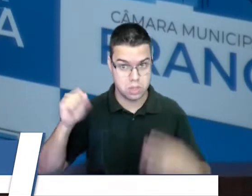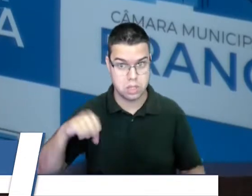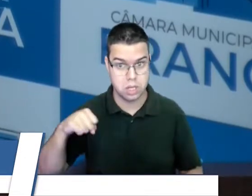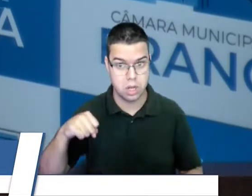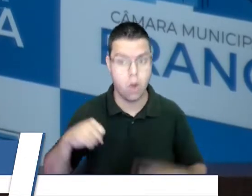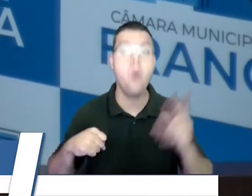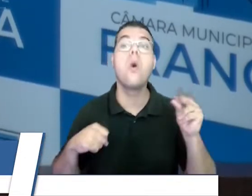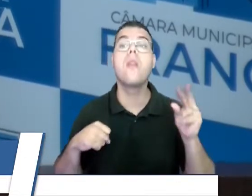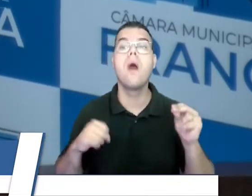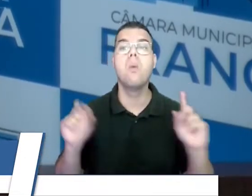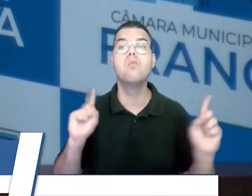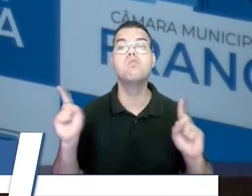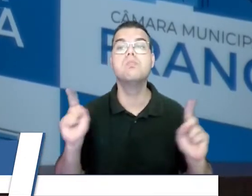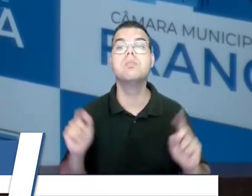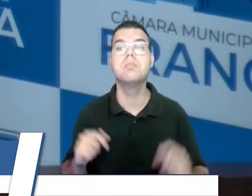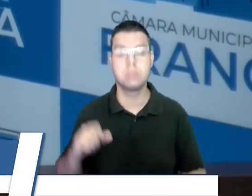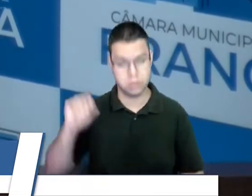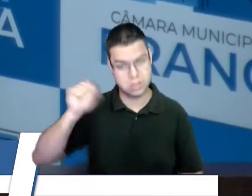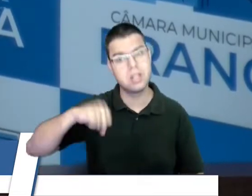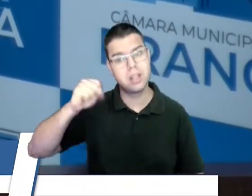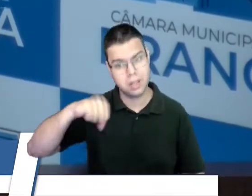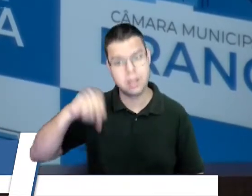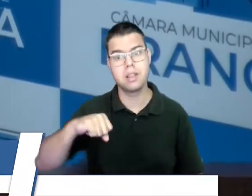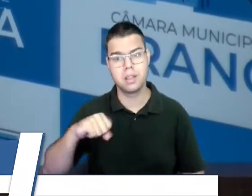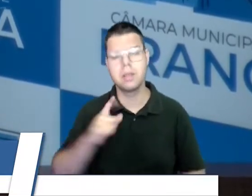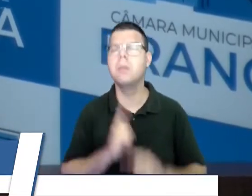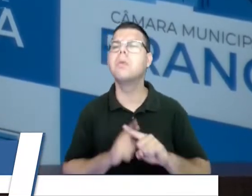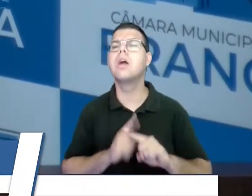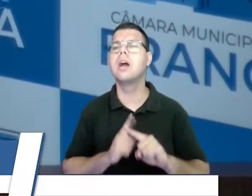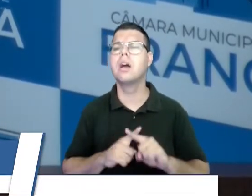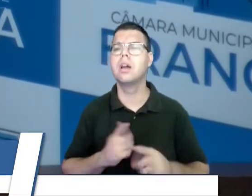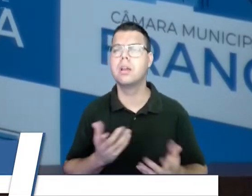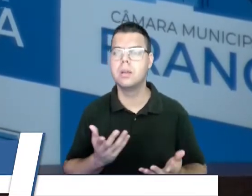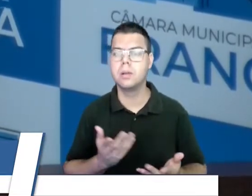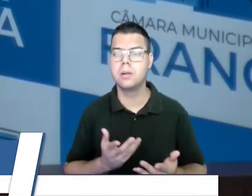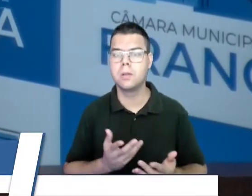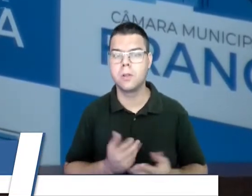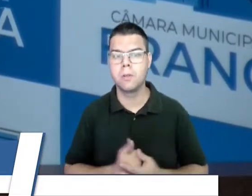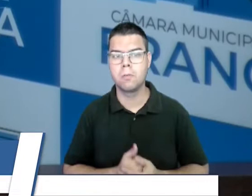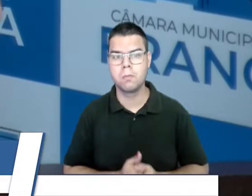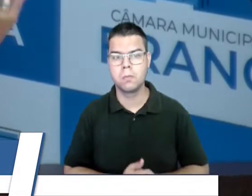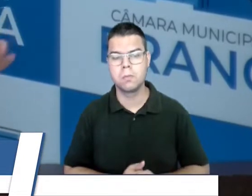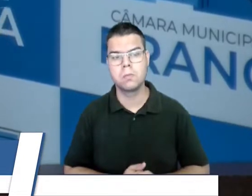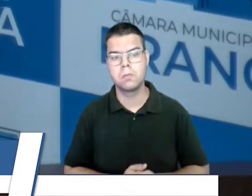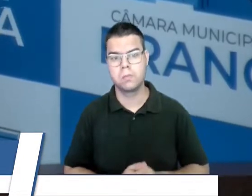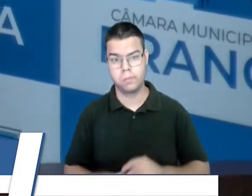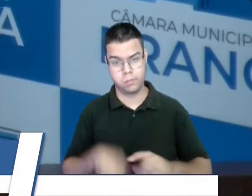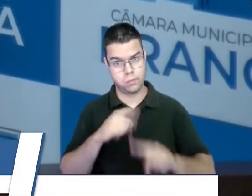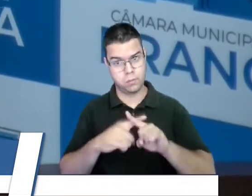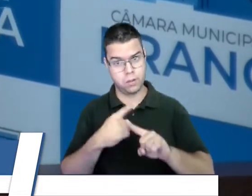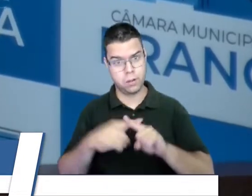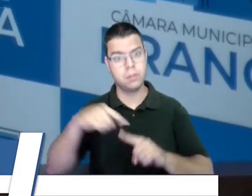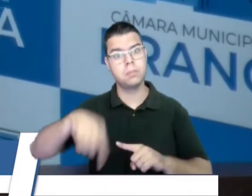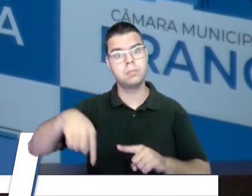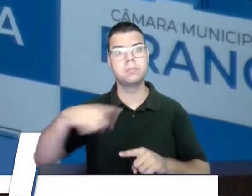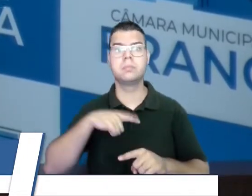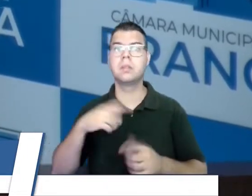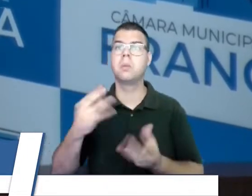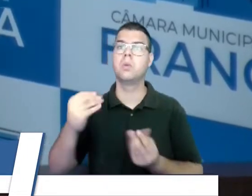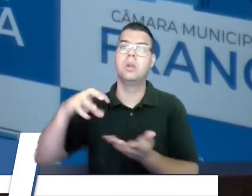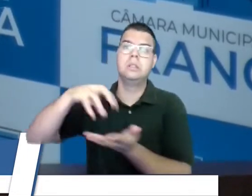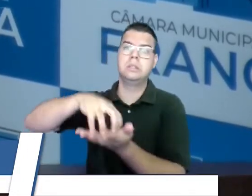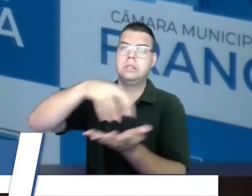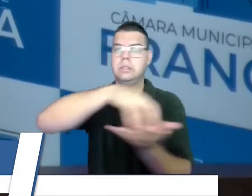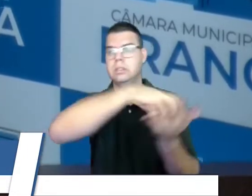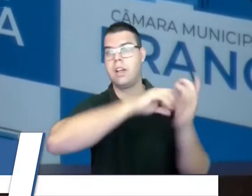uma cidade turística. E por que que nós somos uma cidade turística? Porque nós temos aqui vários setores